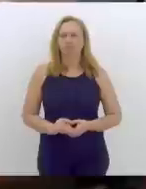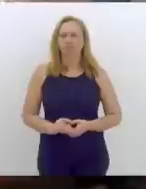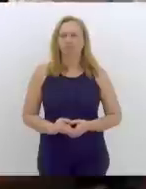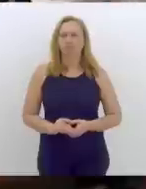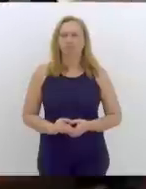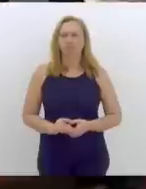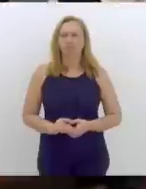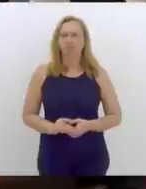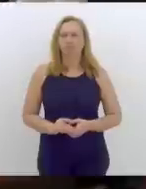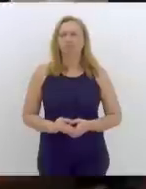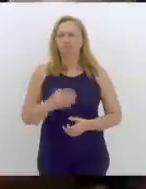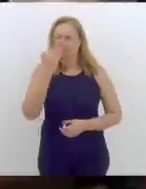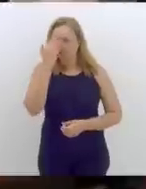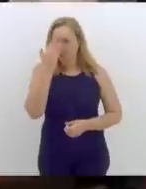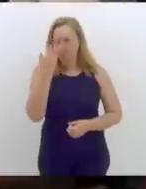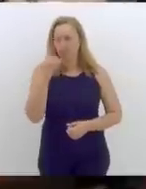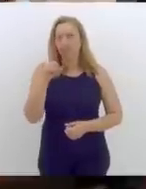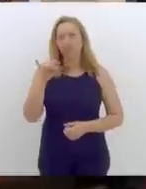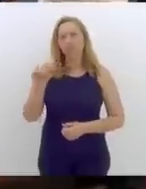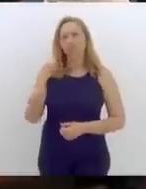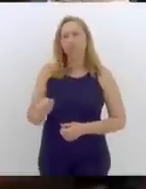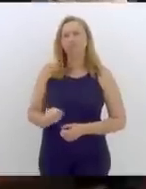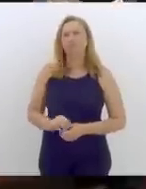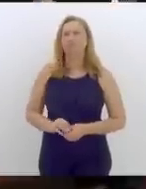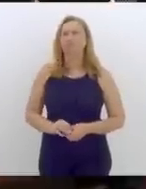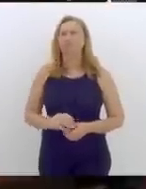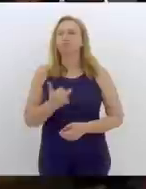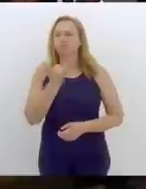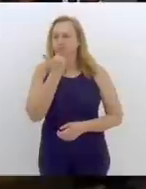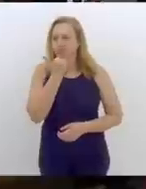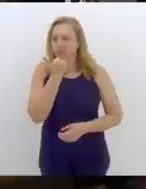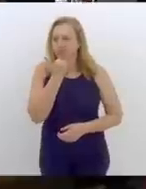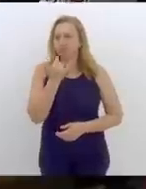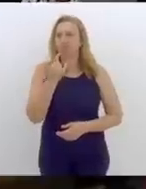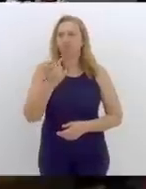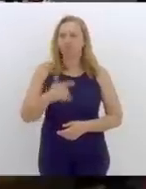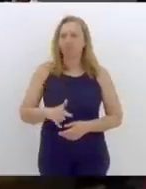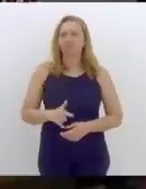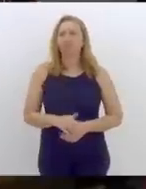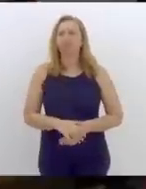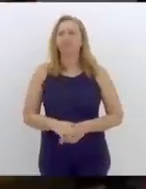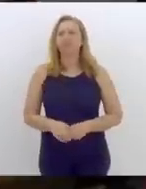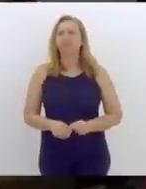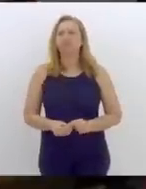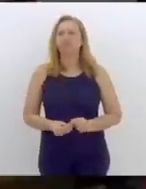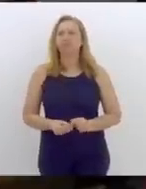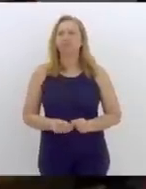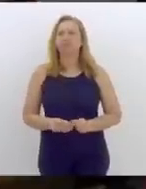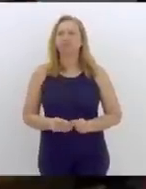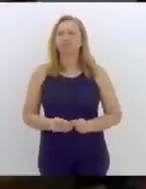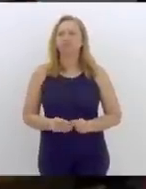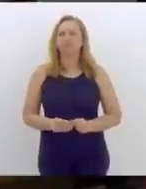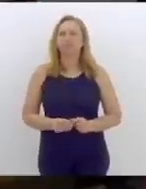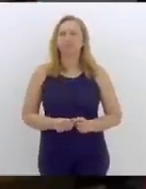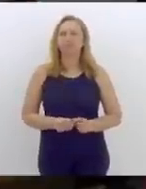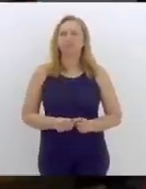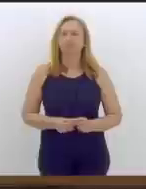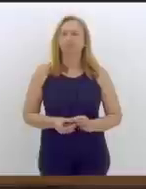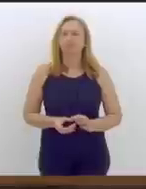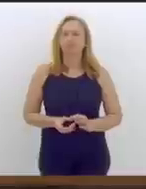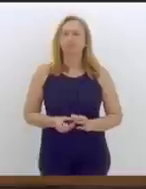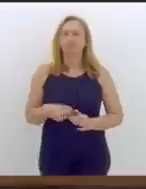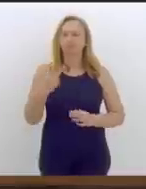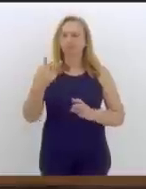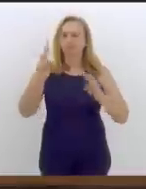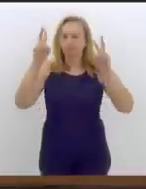Claudinho obrigado tá obrigado de coração e Desculpe a minha garfe mais uma vez gente olha só a gente tem que dois temas